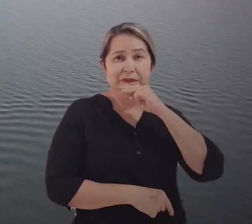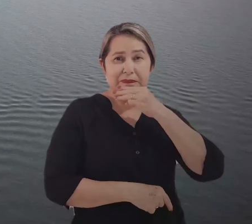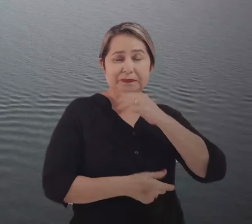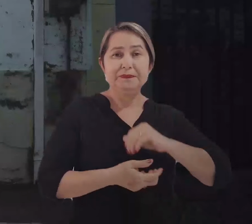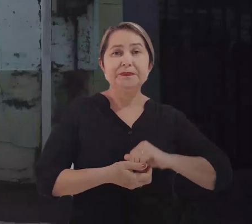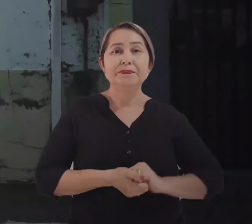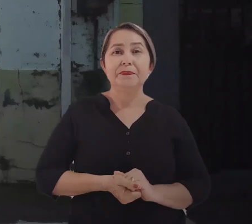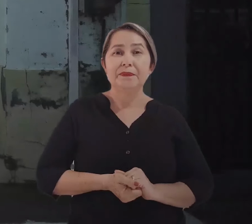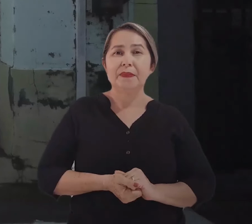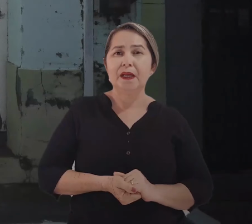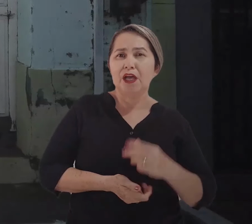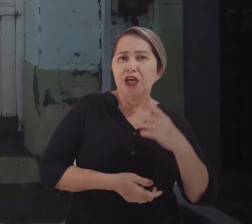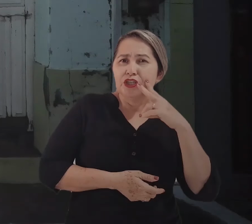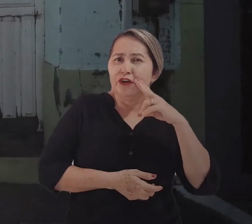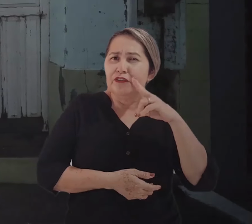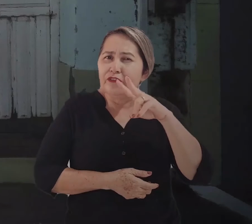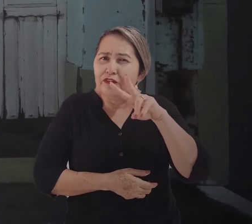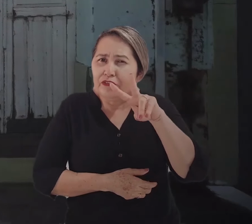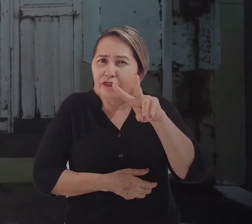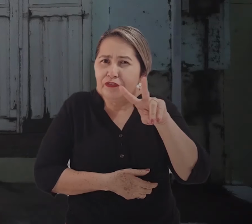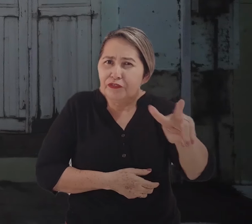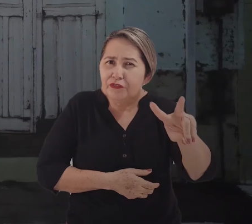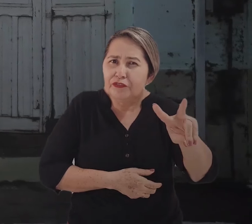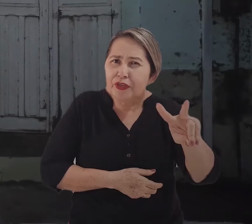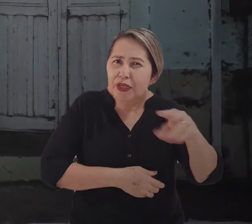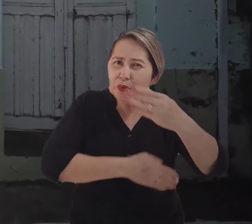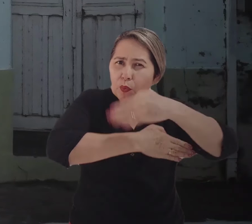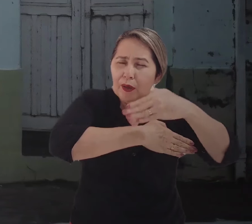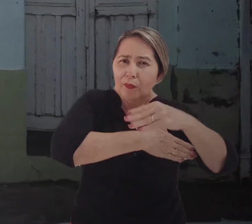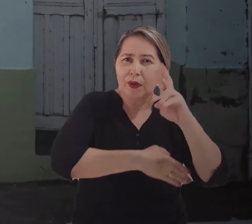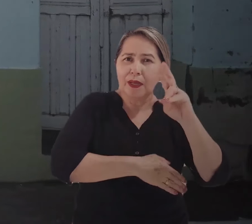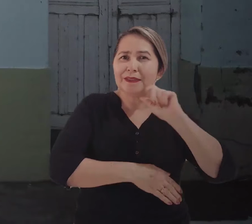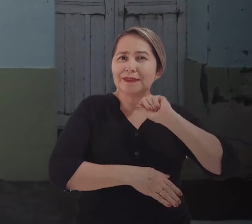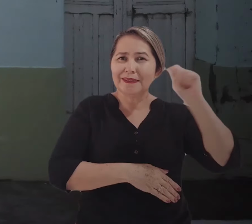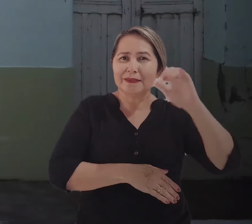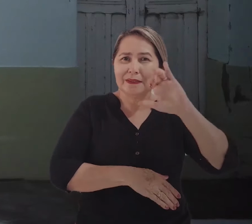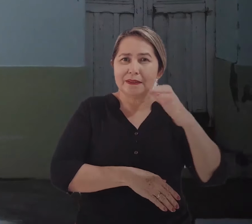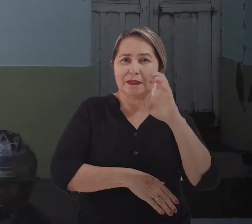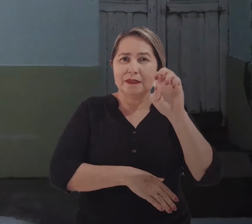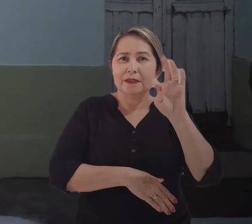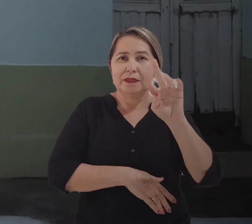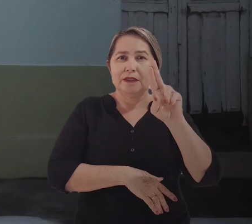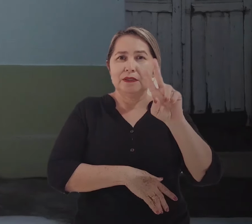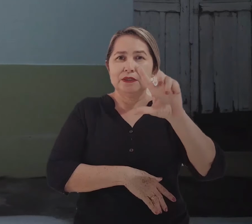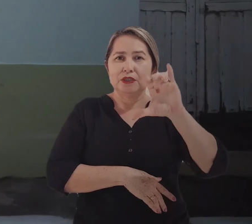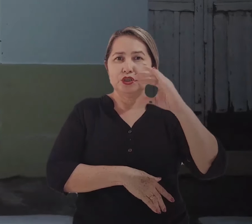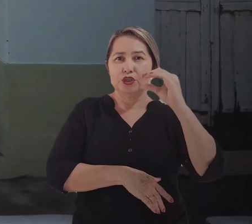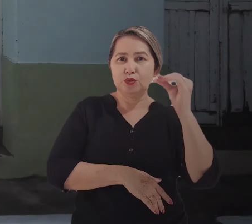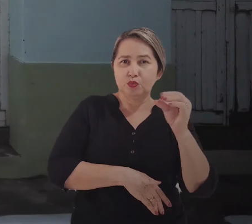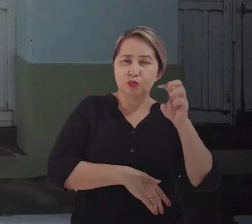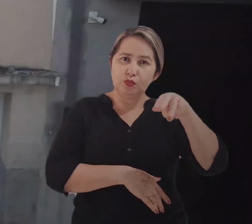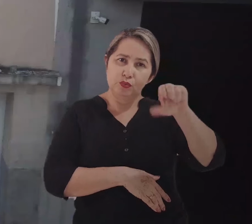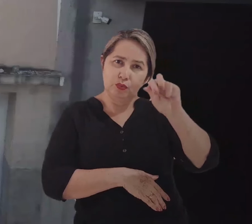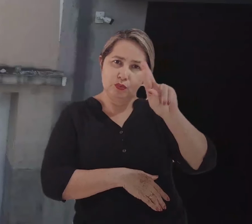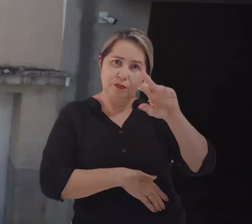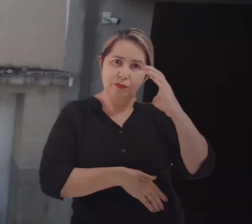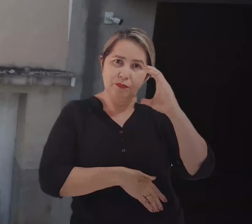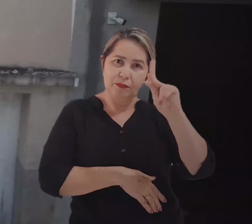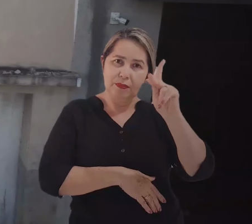E uma passada mais atenta pela 5 de abril, Getúlio Vargas, Marechal Deodoro ou mesmo Benjamin